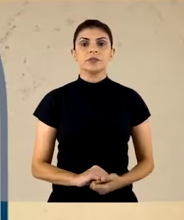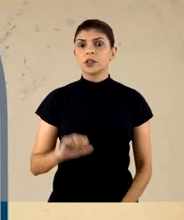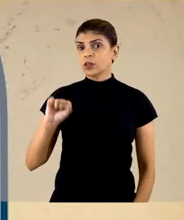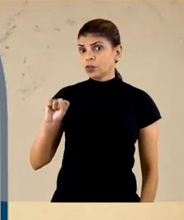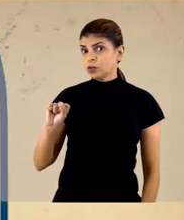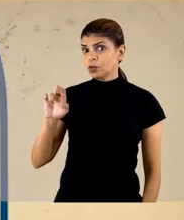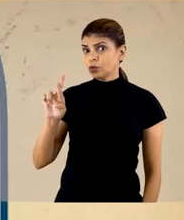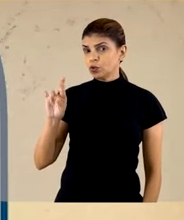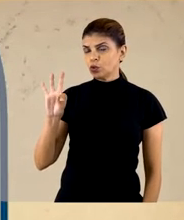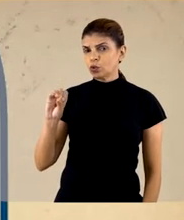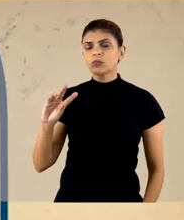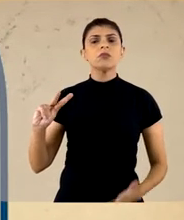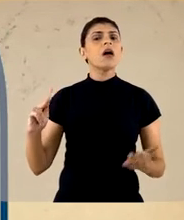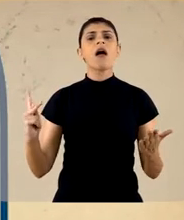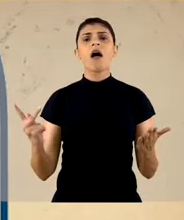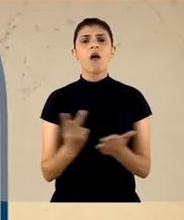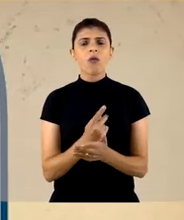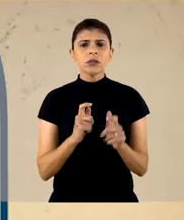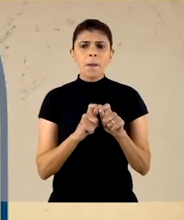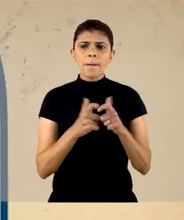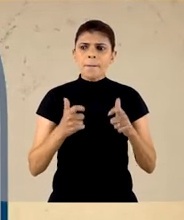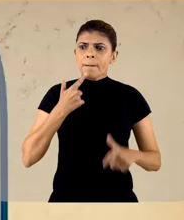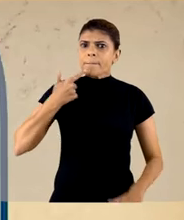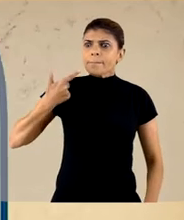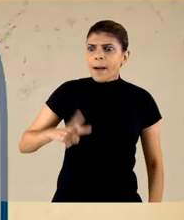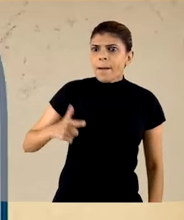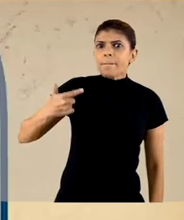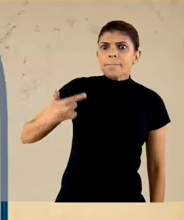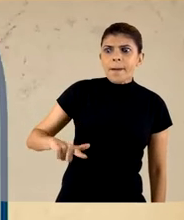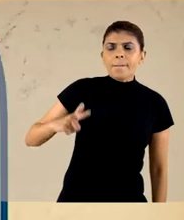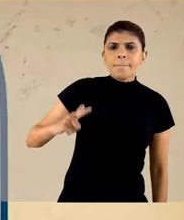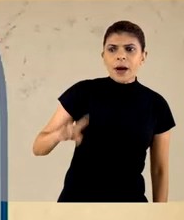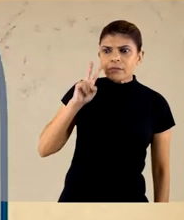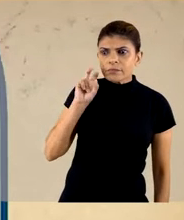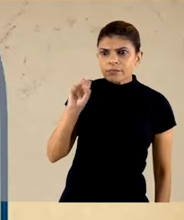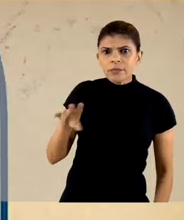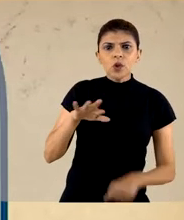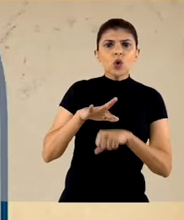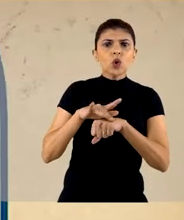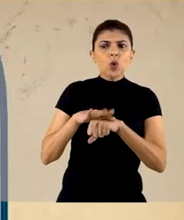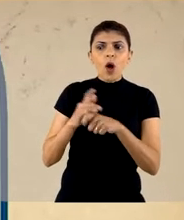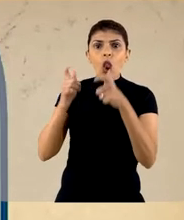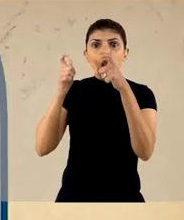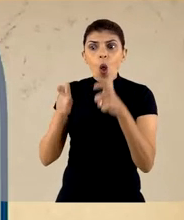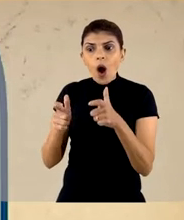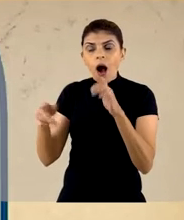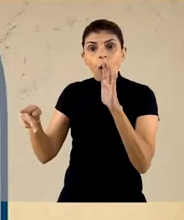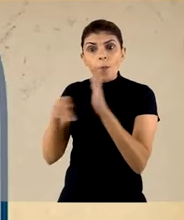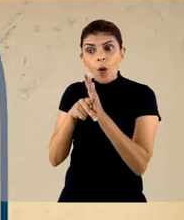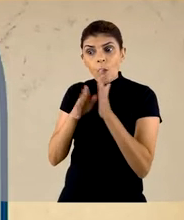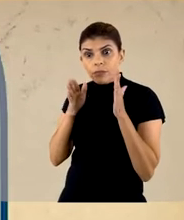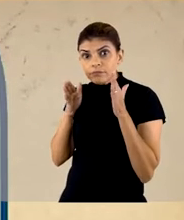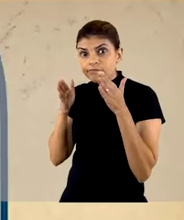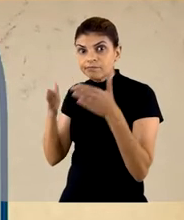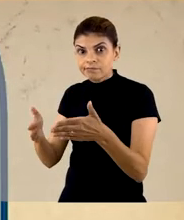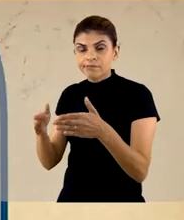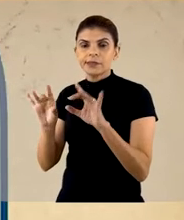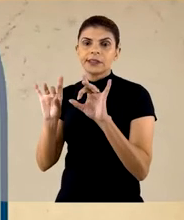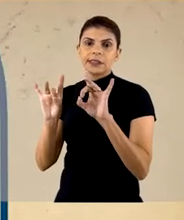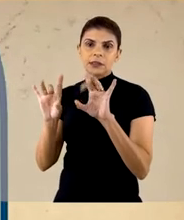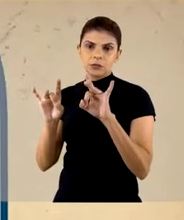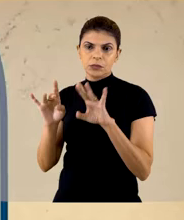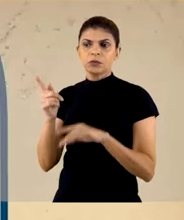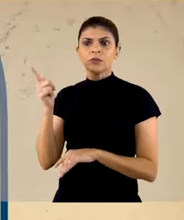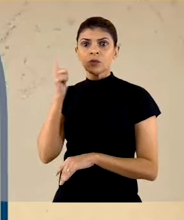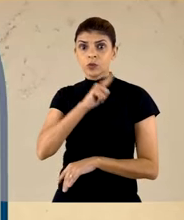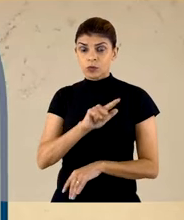Surto. O surto acontece quando há o aumento repentino do número de casos de uma doença em uma região ou local específico. Para